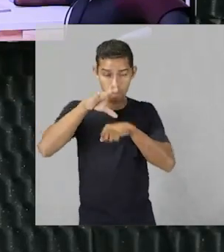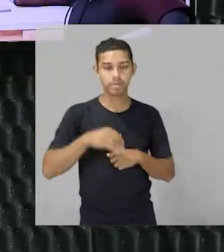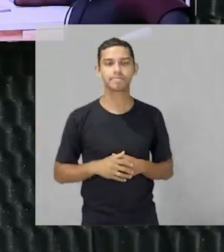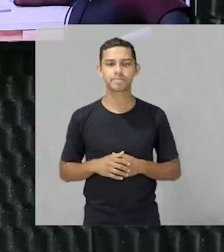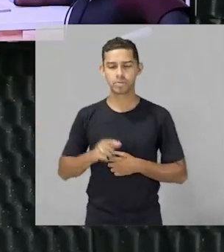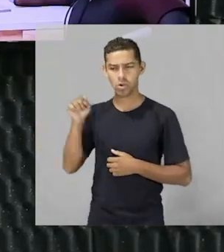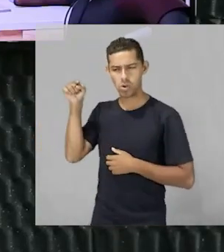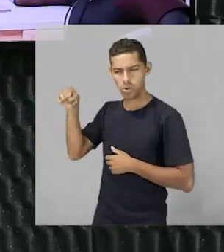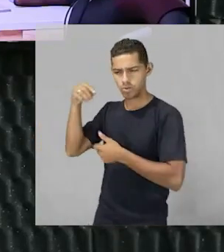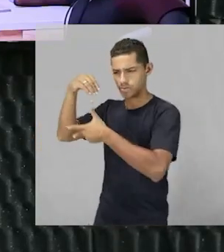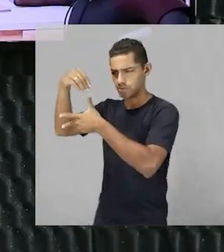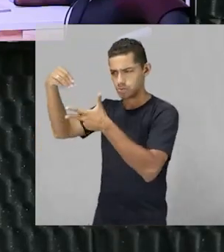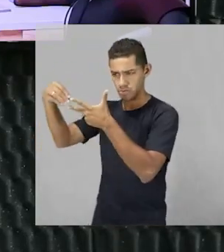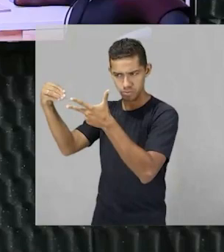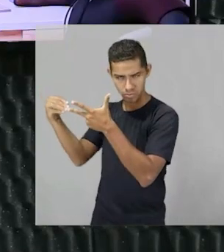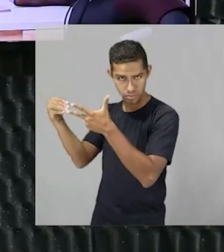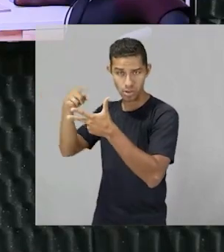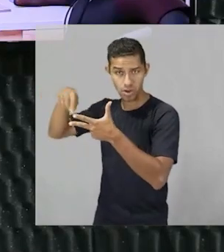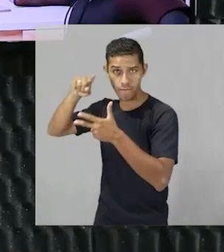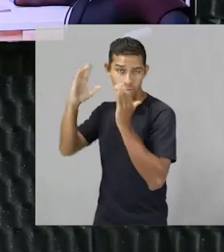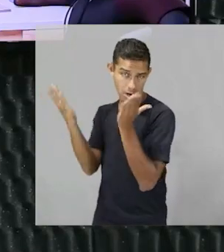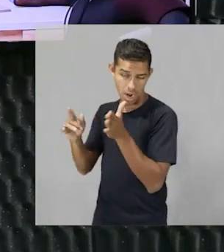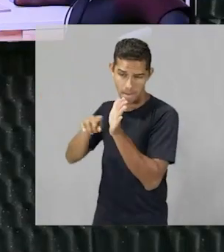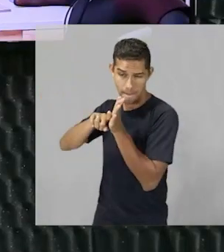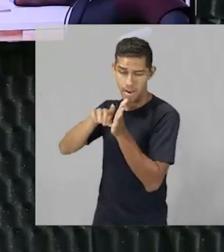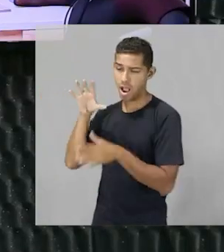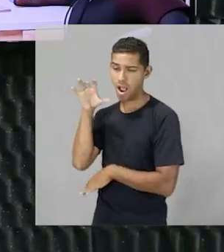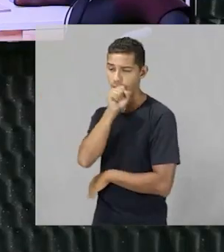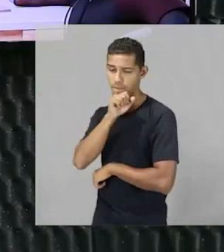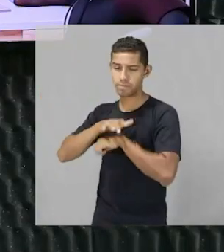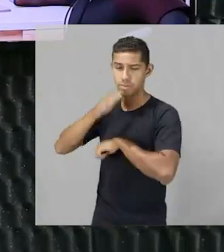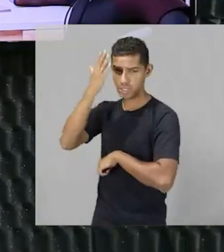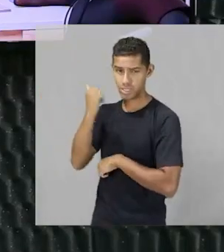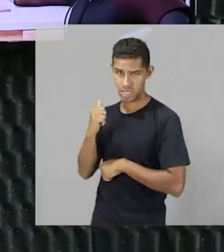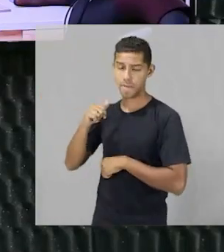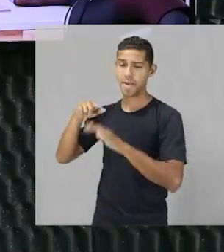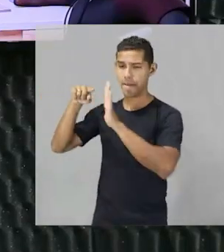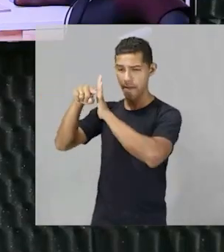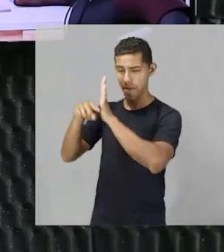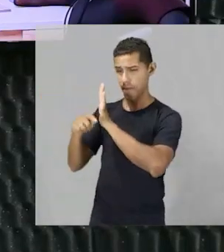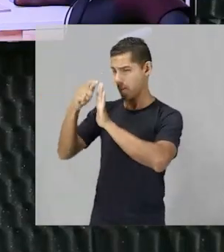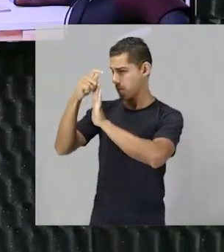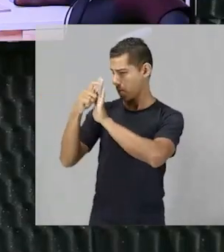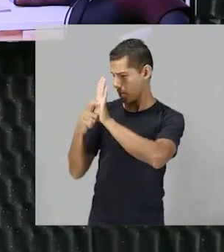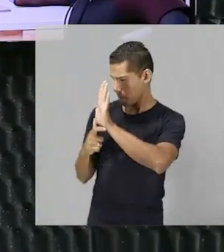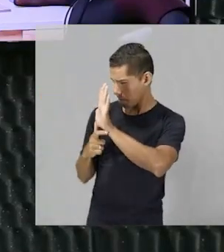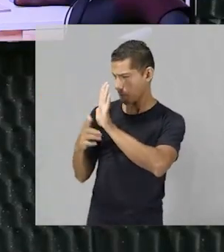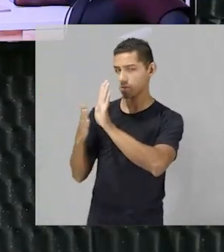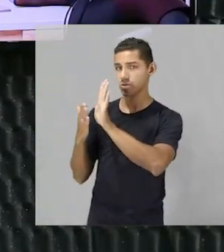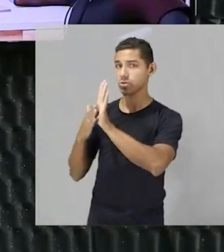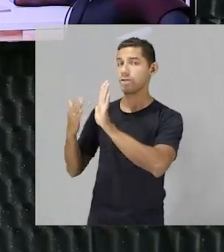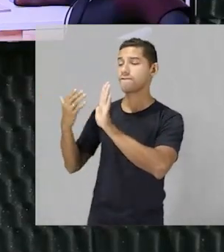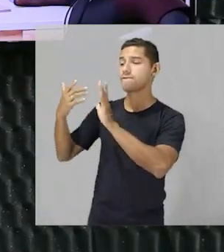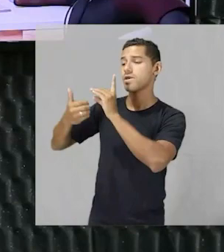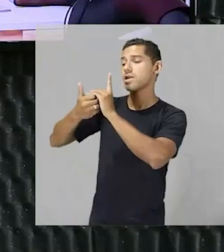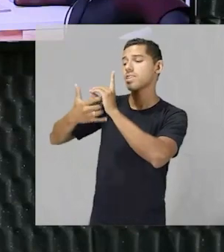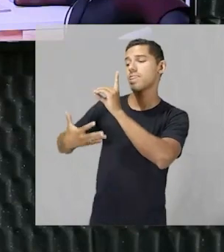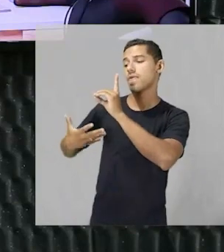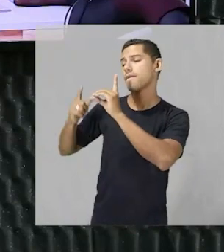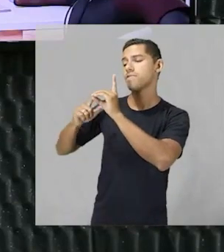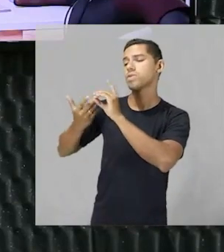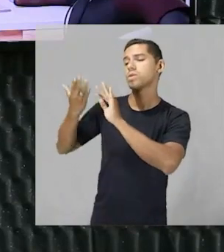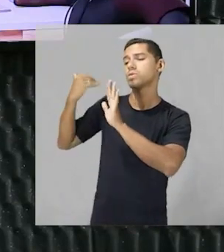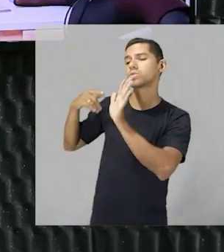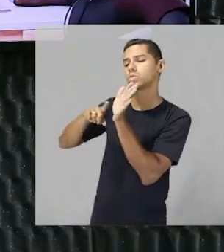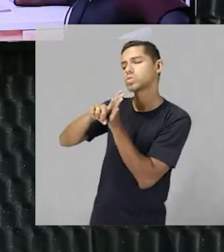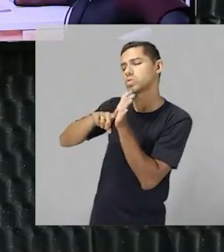ao Enem, se você já deve ter feito uma pesquisa rápida, você sabe que as questões do Enem, elas vêm de um banco de dados, onde essas questões